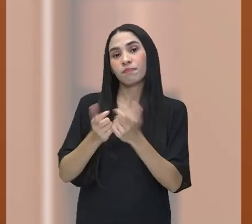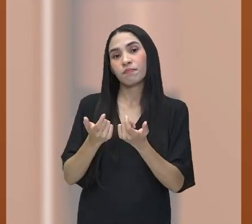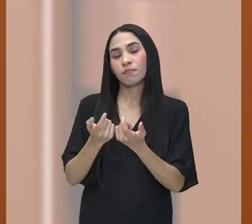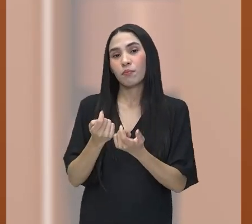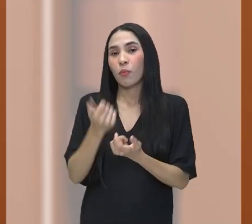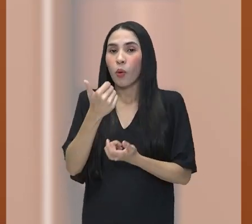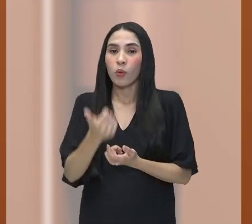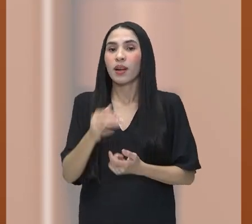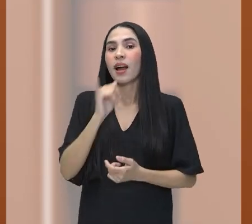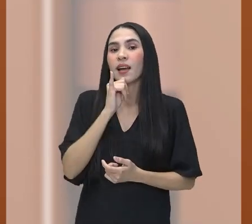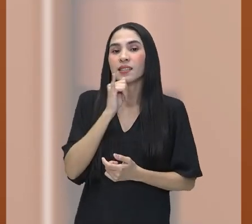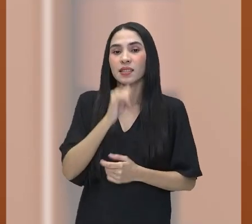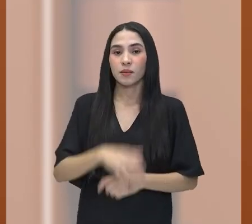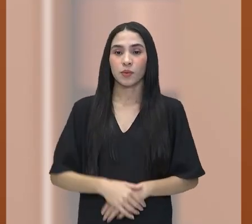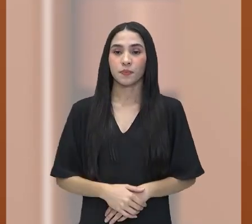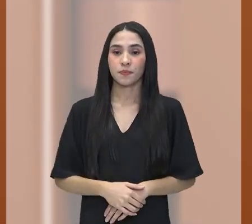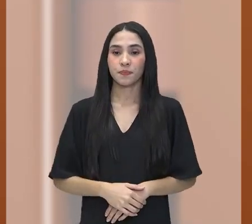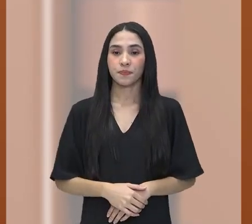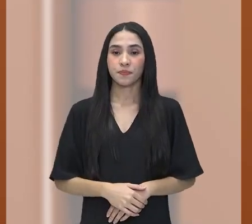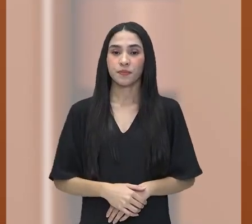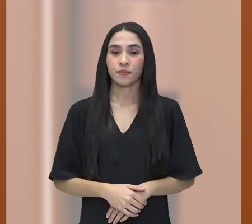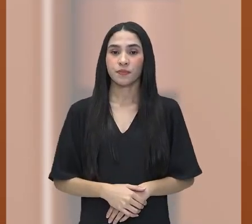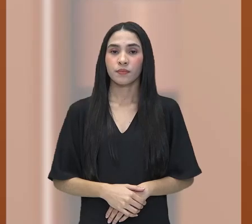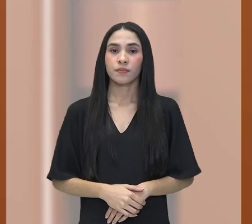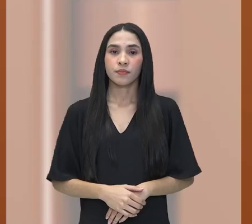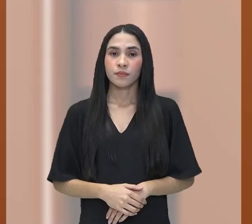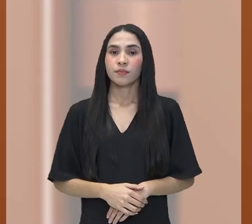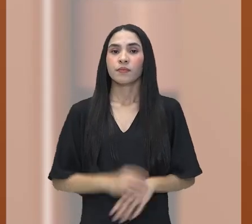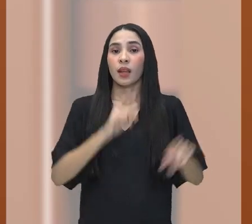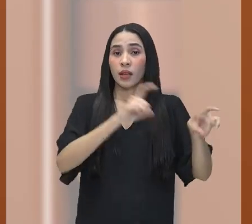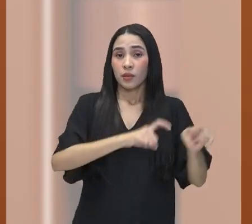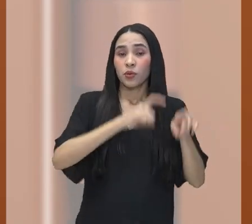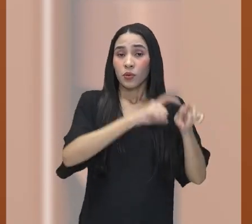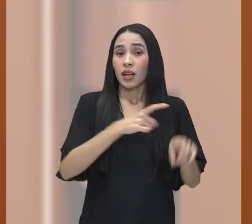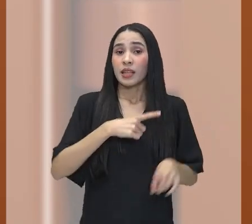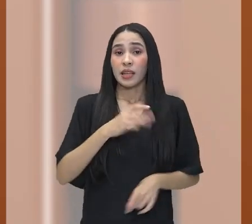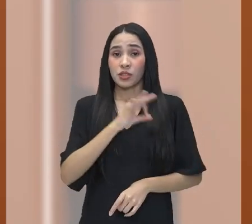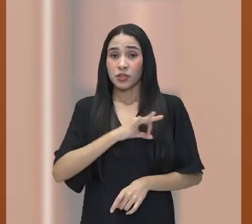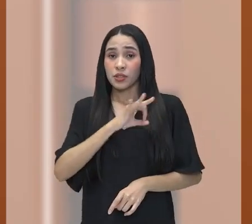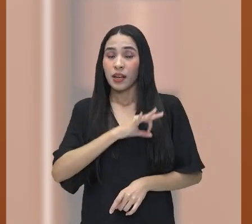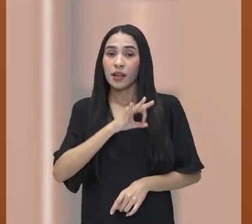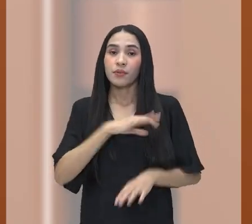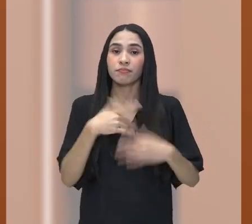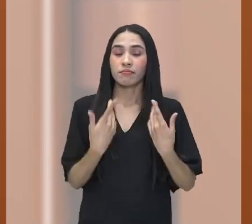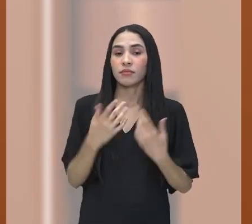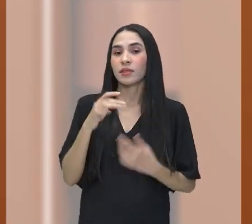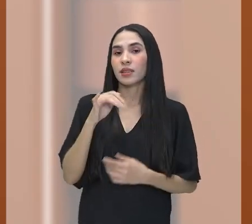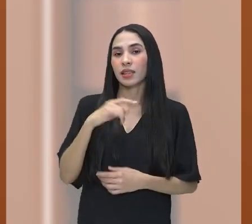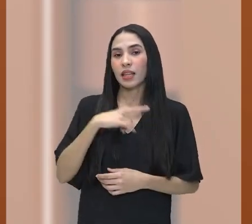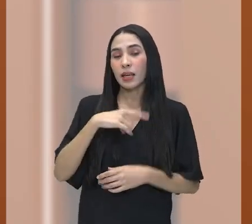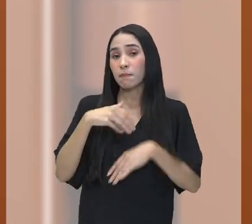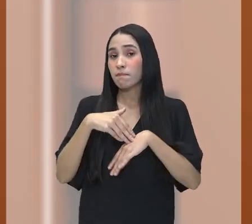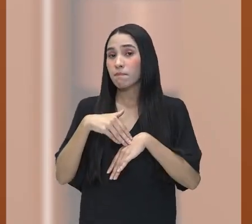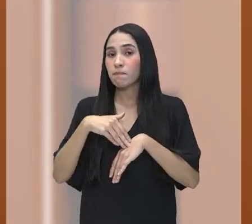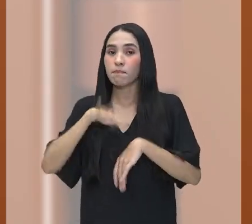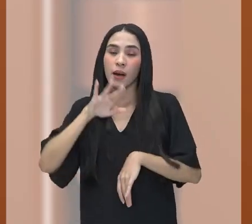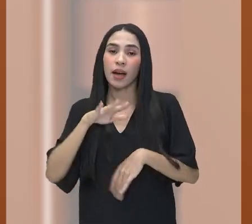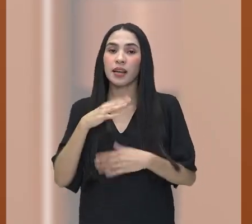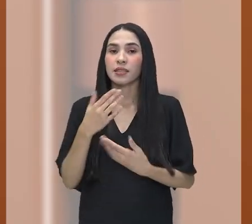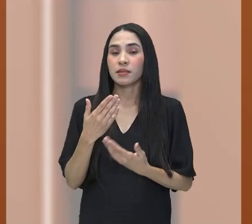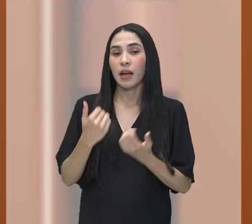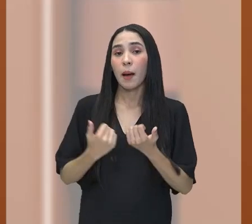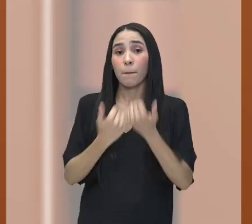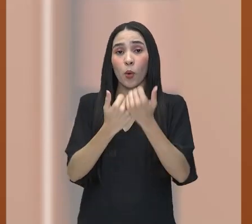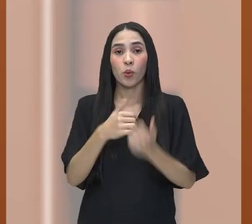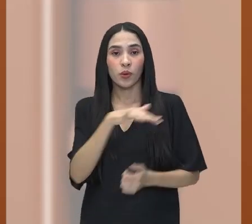por exemplo, aqueles agricultores que têm um poder aquisitivo melhor, acabam tendo mais privilégios dentro da área rural